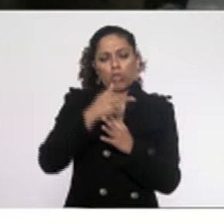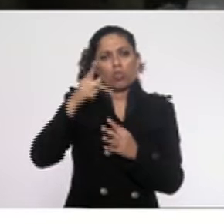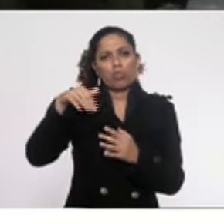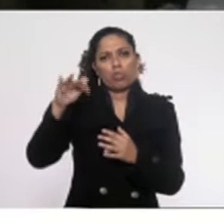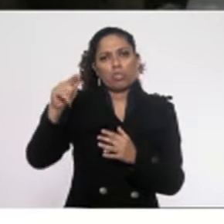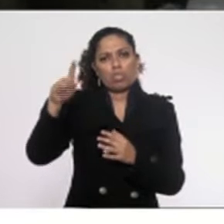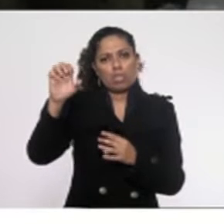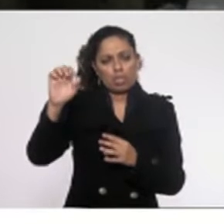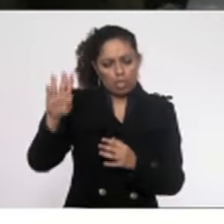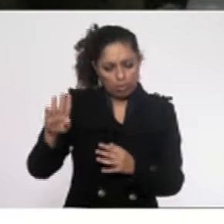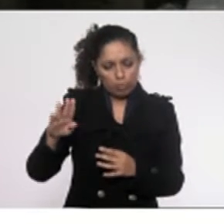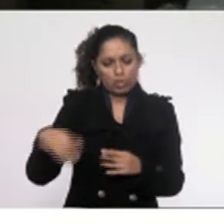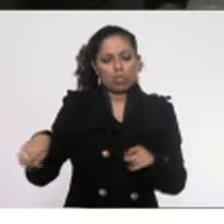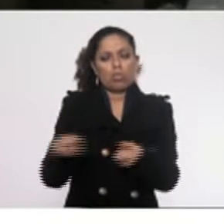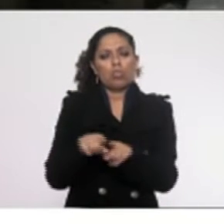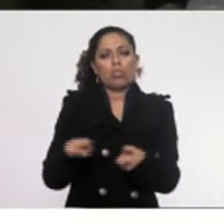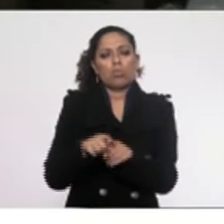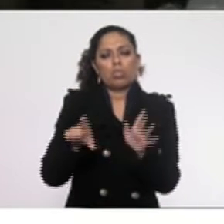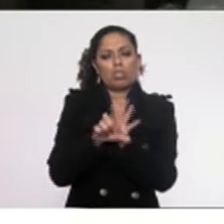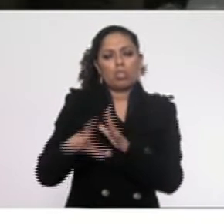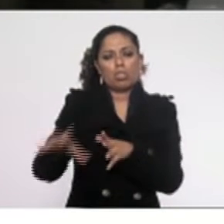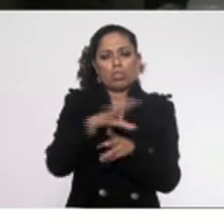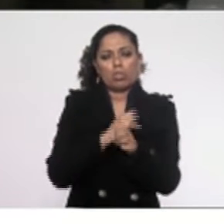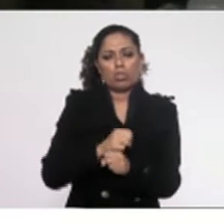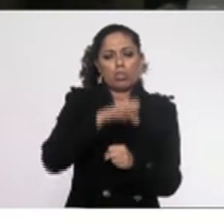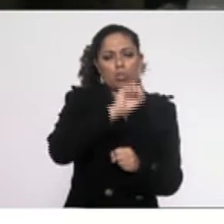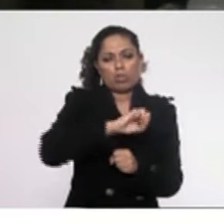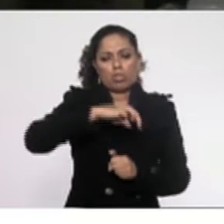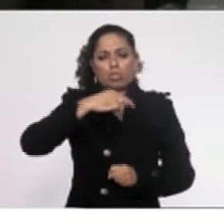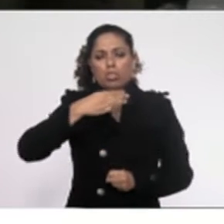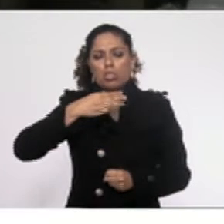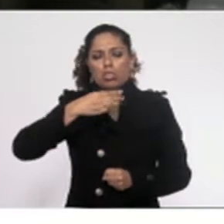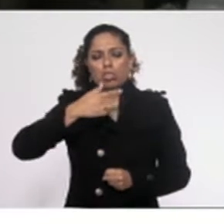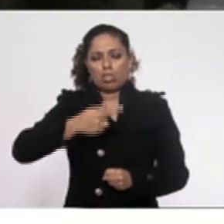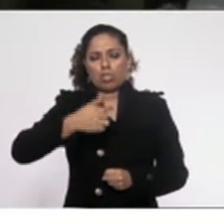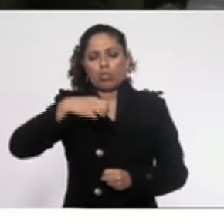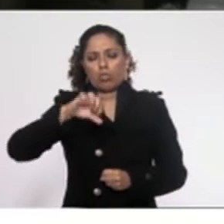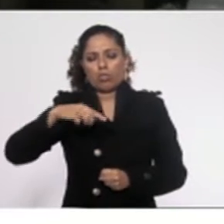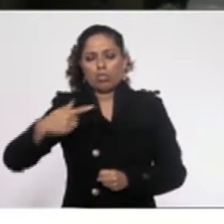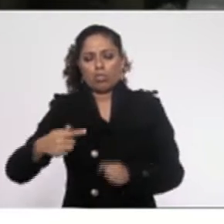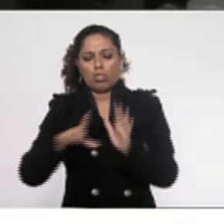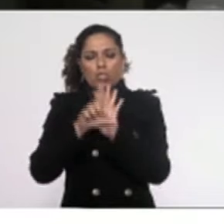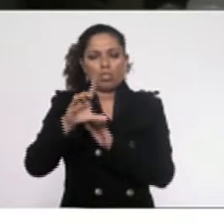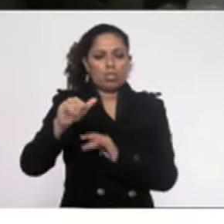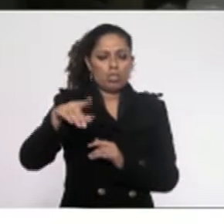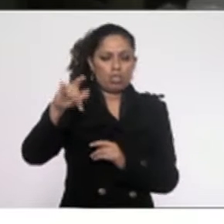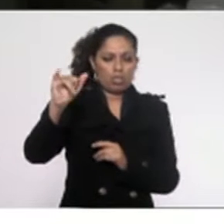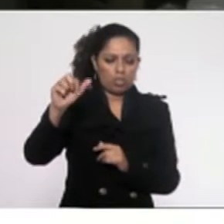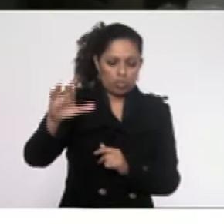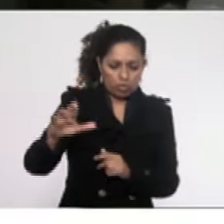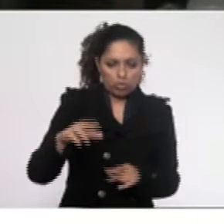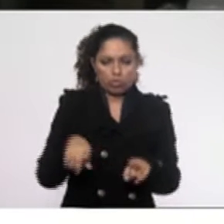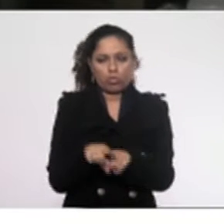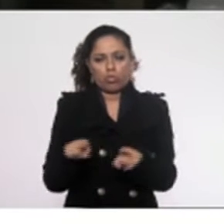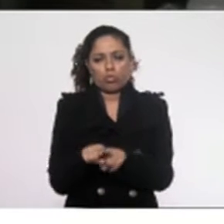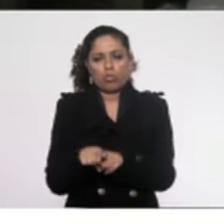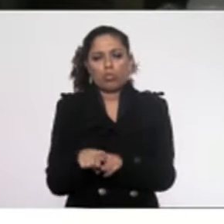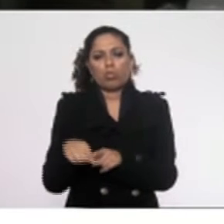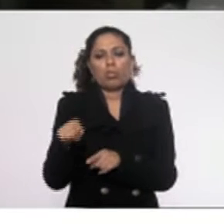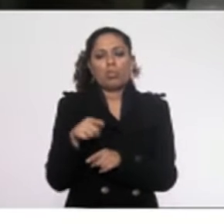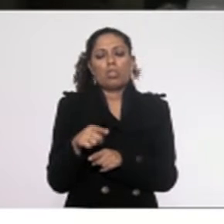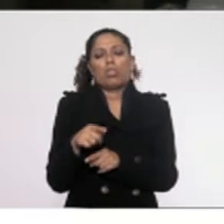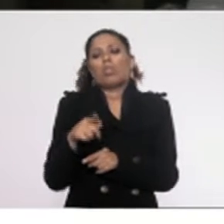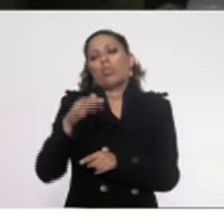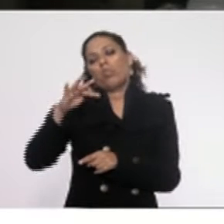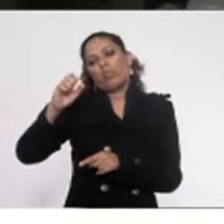Fundeb, oriundas da Lei Complementar 87/96, Lei Candir e o Auxílio Financeiro para Fomento das Exportações,